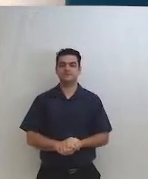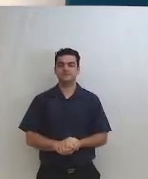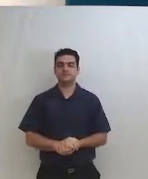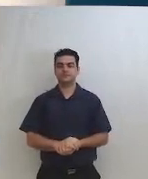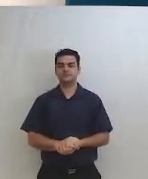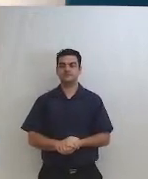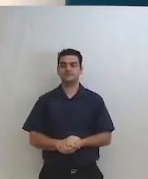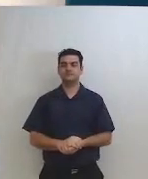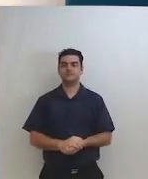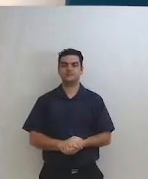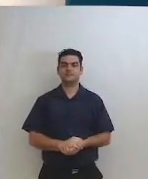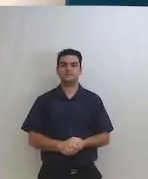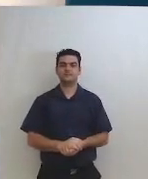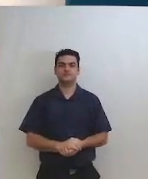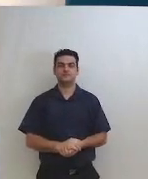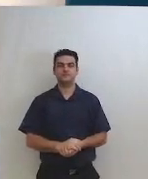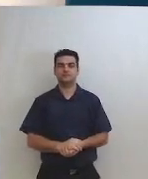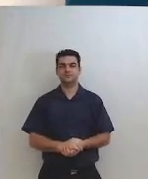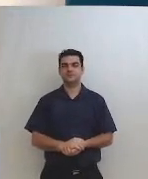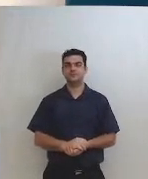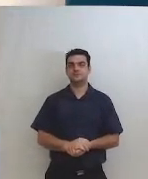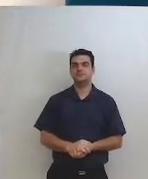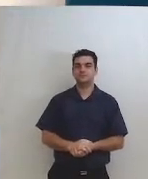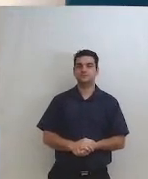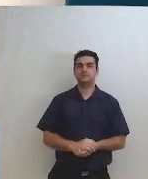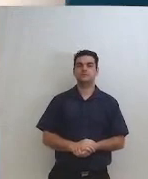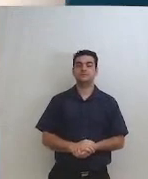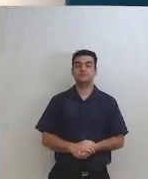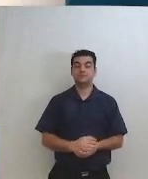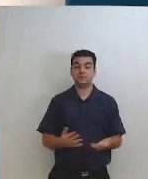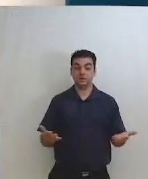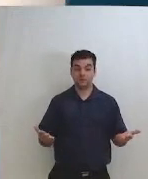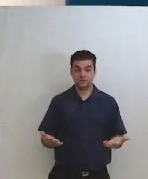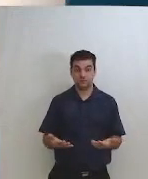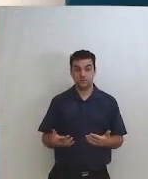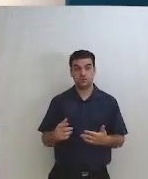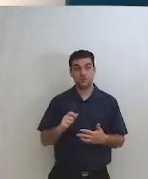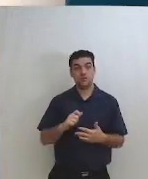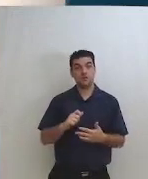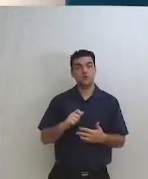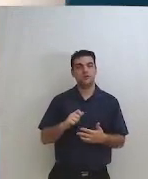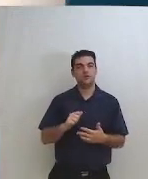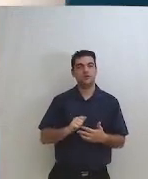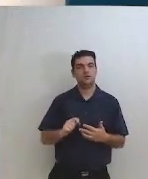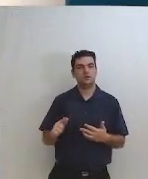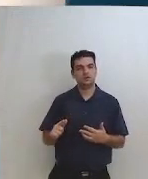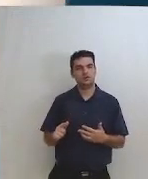E complementando com o ministro Sebastião, agravo regimental no RMS